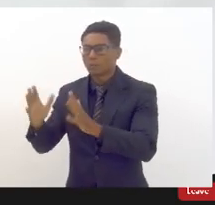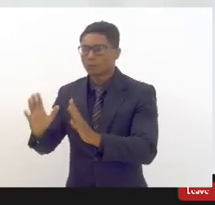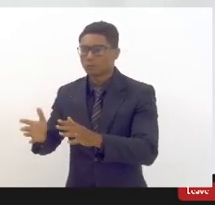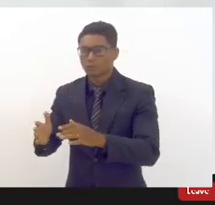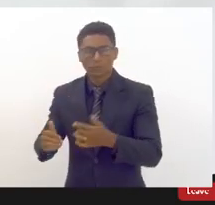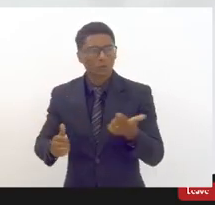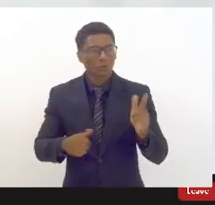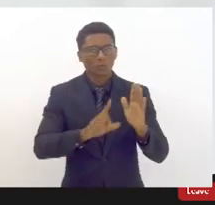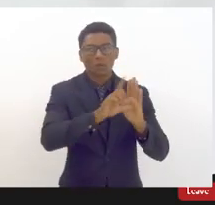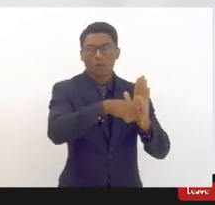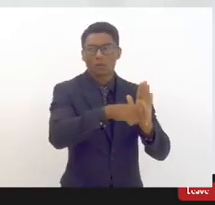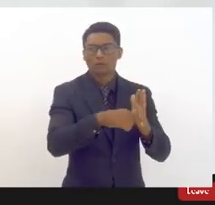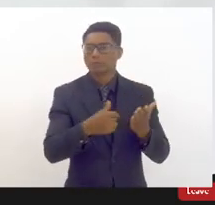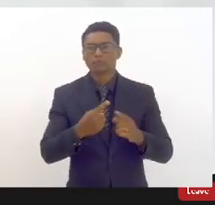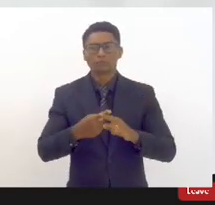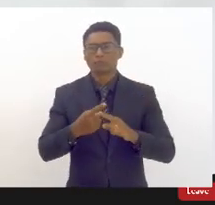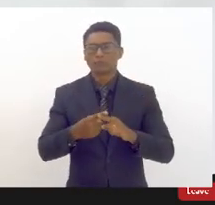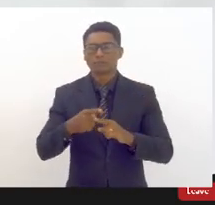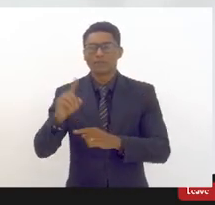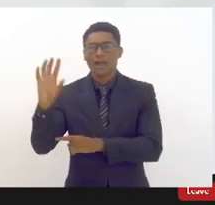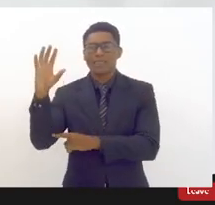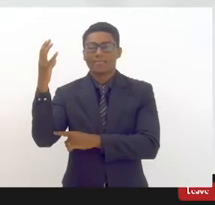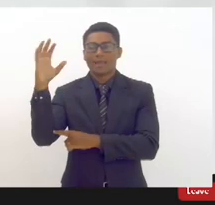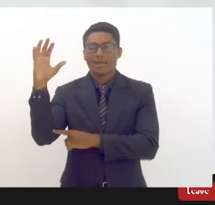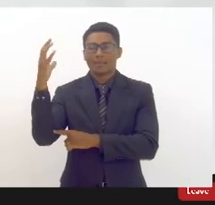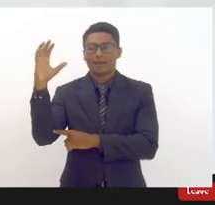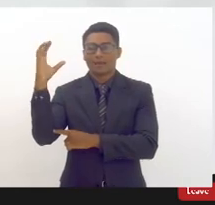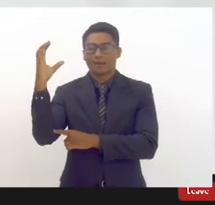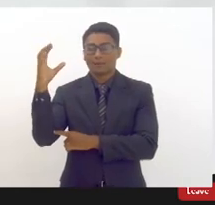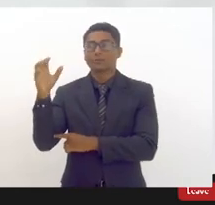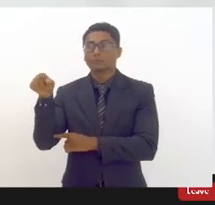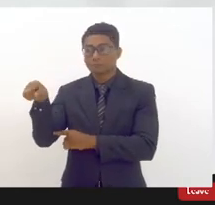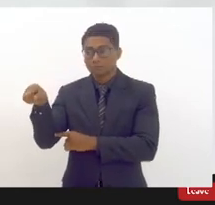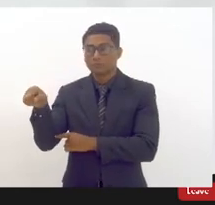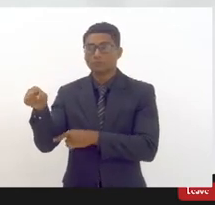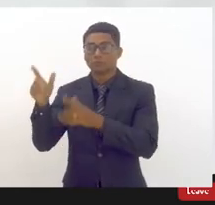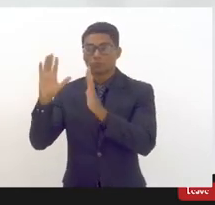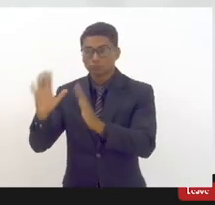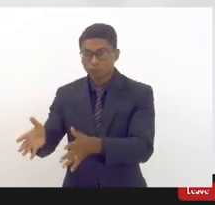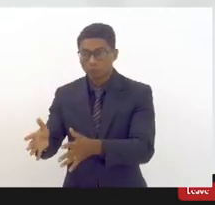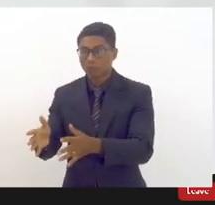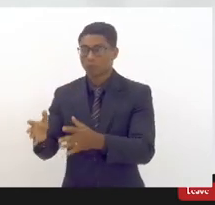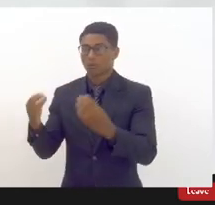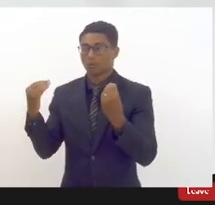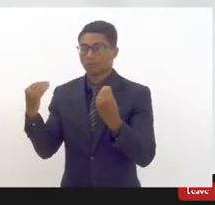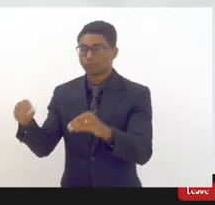que as equipes de campo das prestadoras vão começar a implementar.